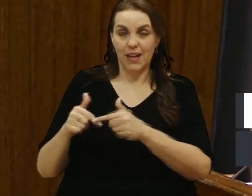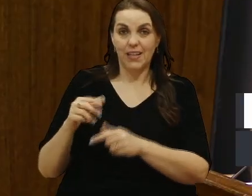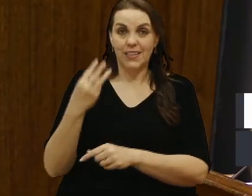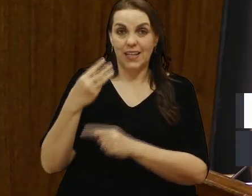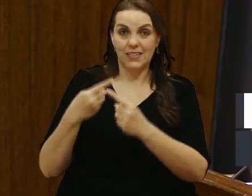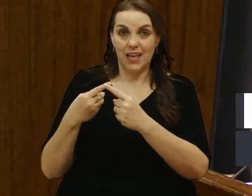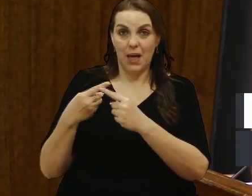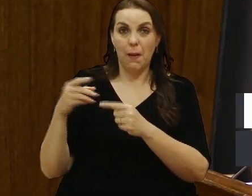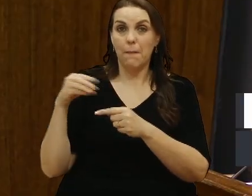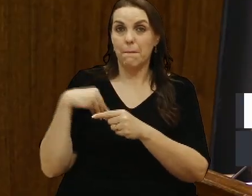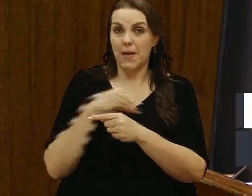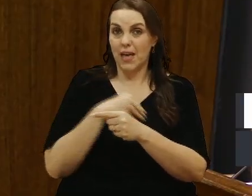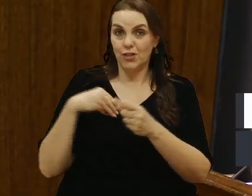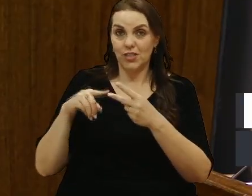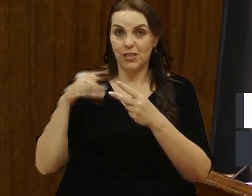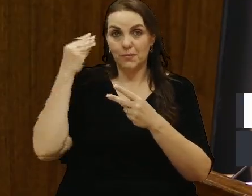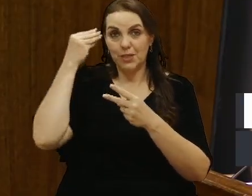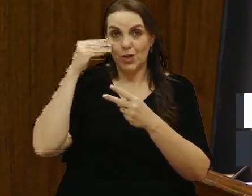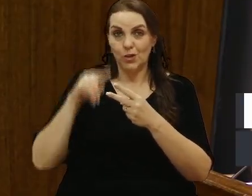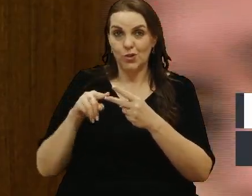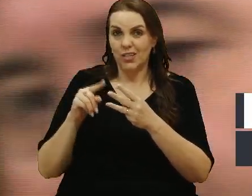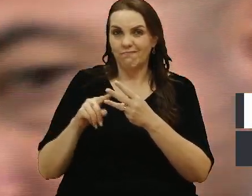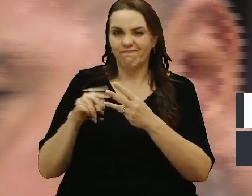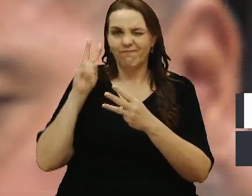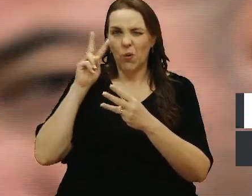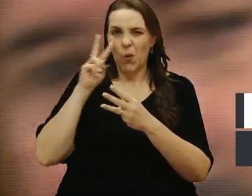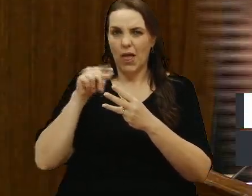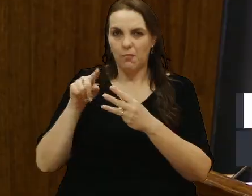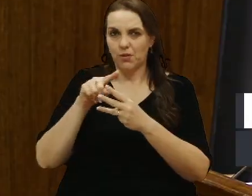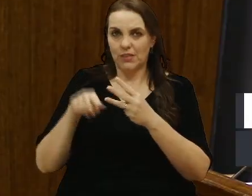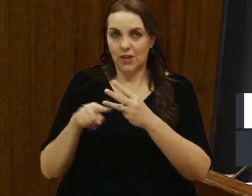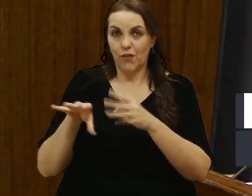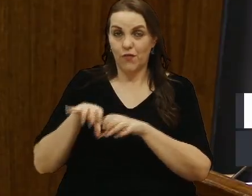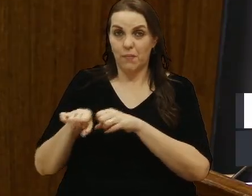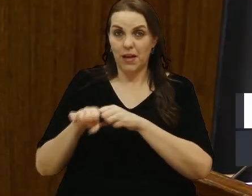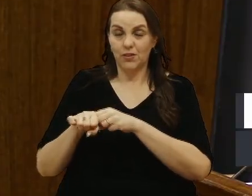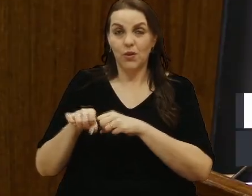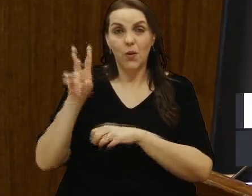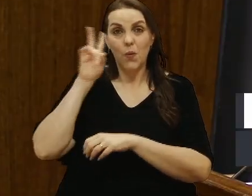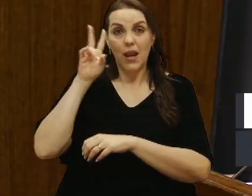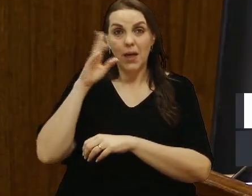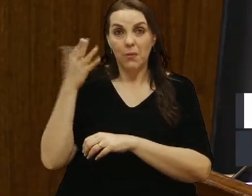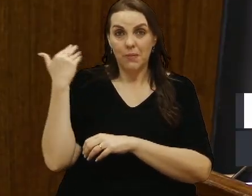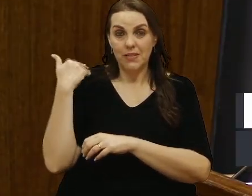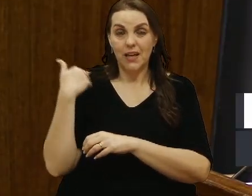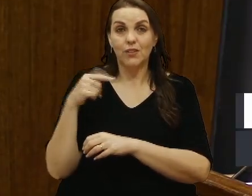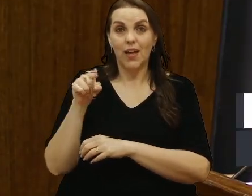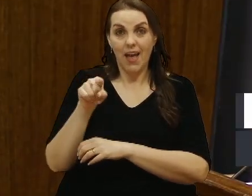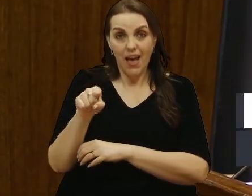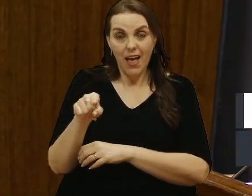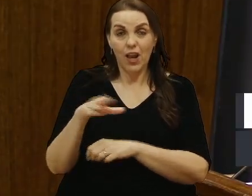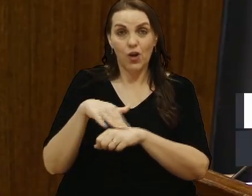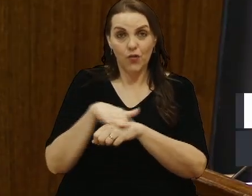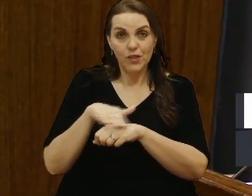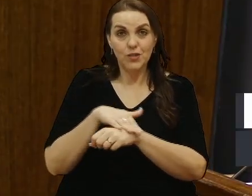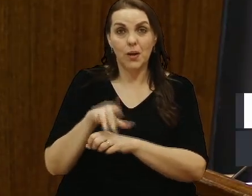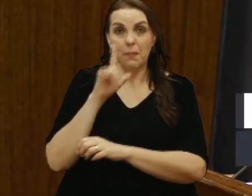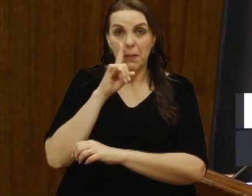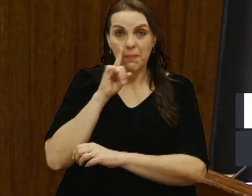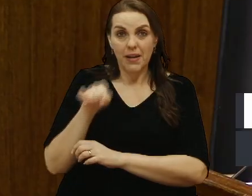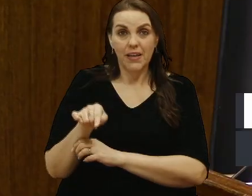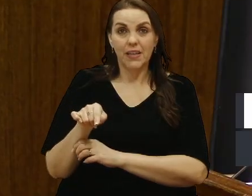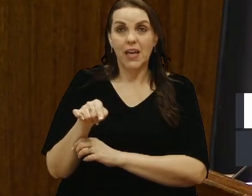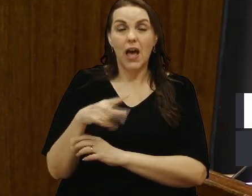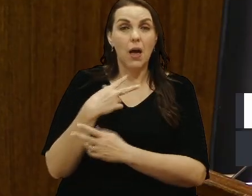outra em psicologia, outra não me recordo. E lembro de naquela época ela conversar com a gente, com a minha mãe, como se